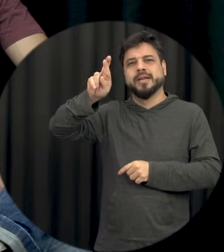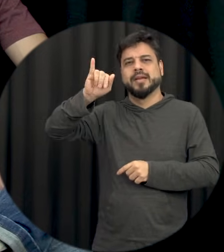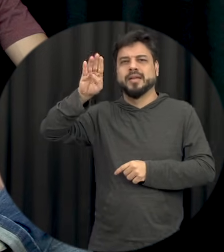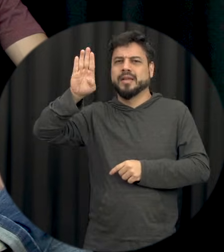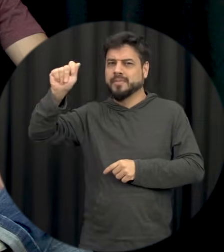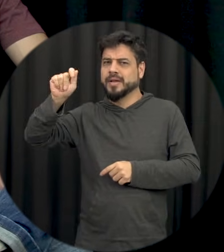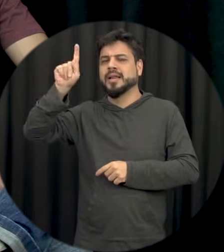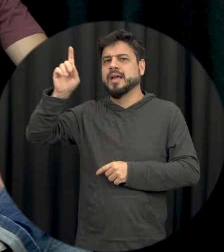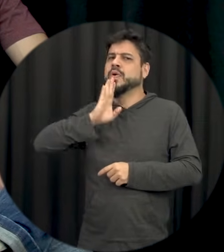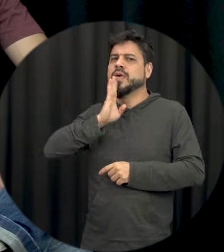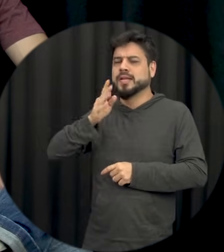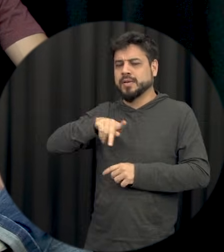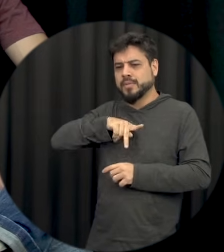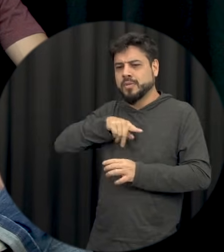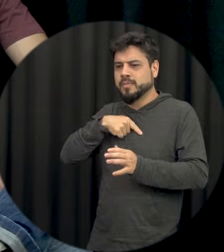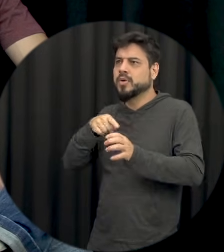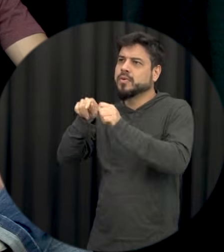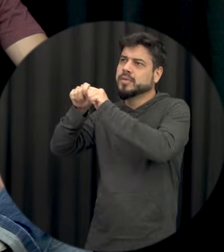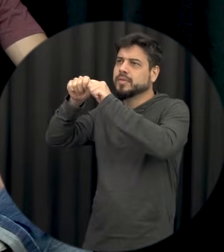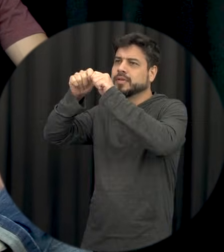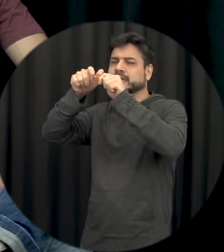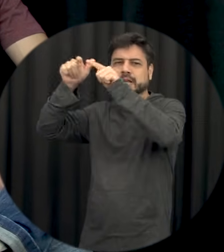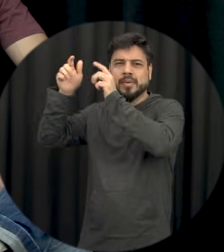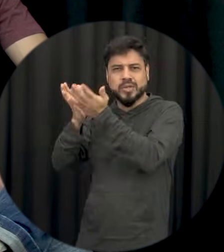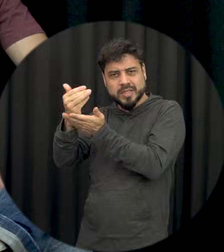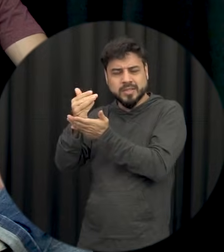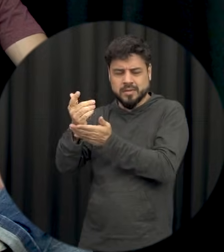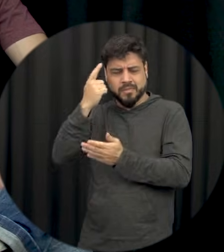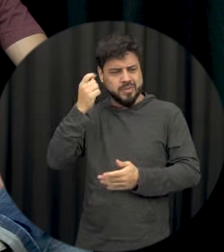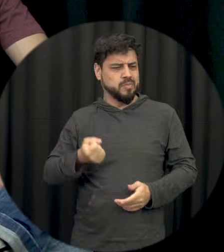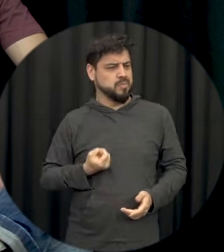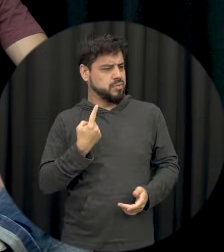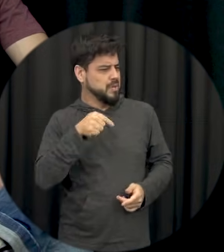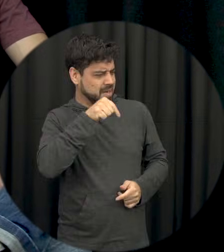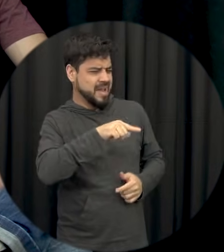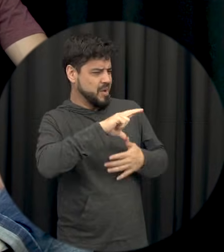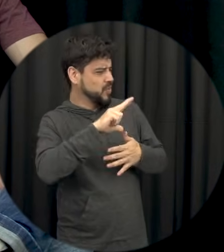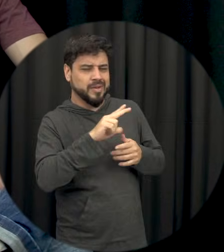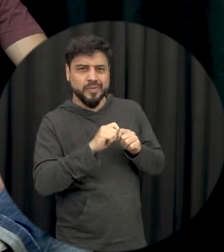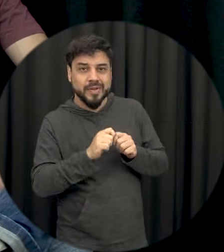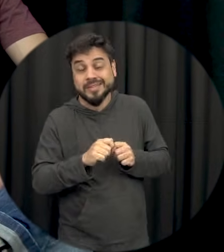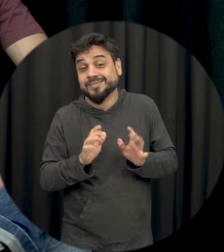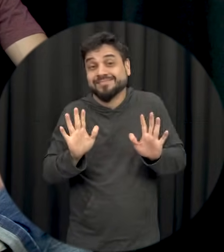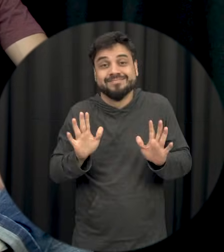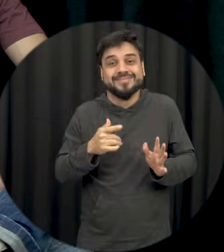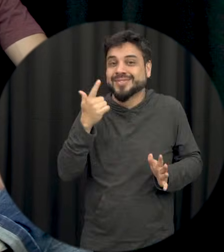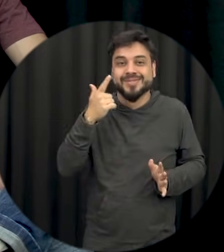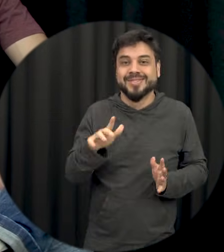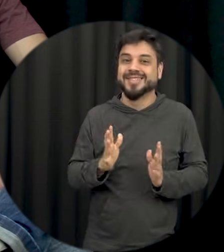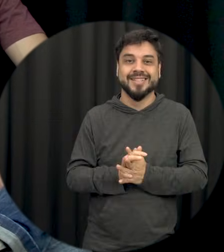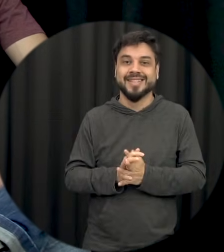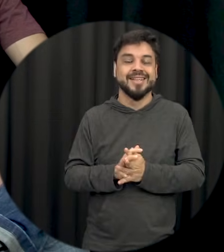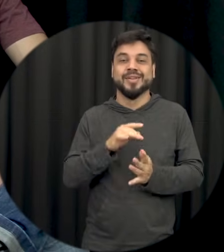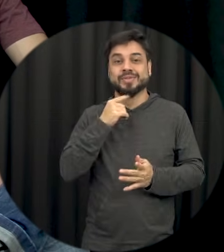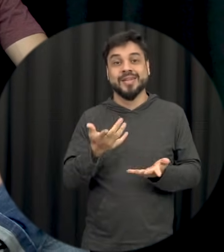pique extensionista ficaram um pouco sobre, você não faz extensão na Unila, né? Aqui não deu, né? Embora eu